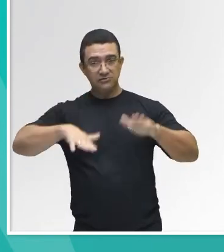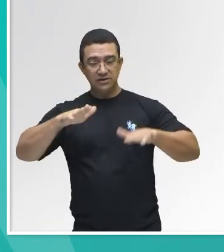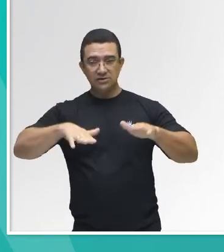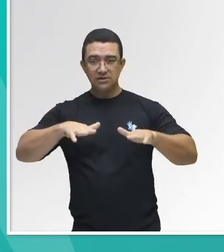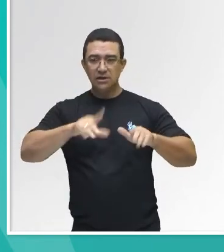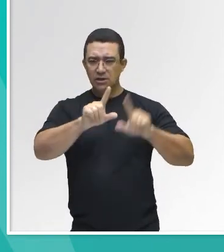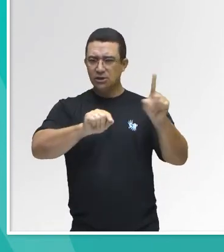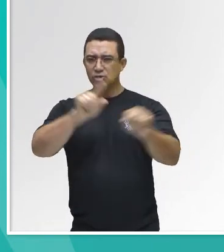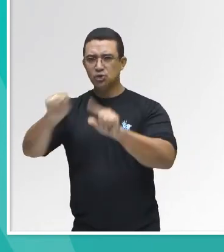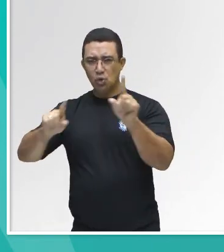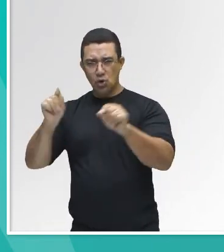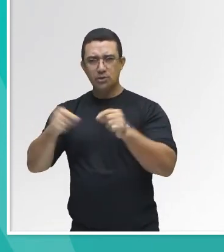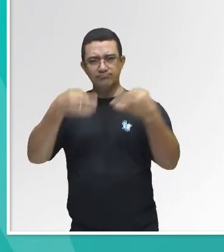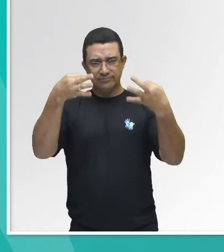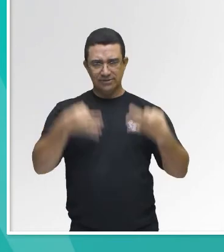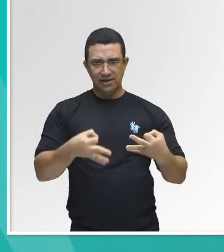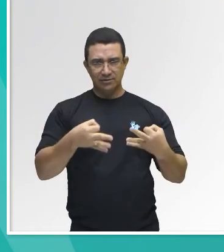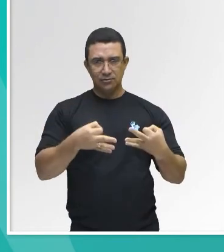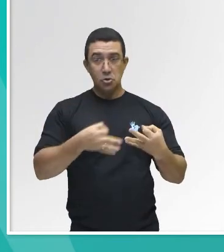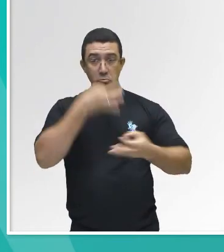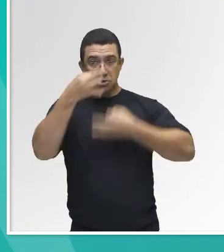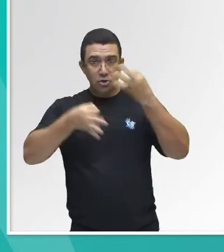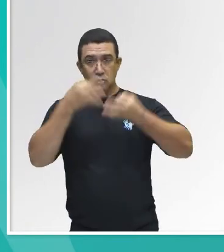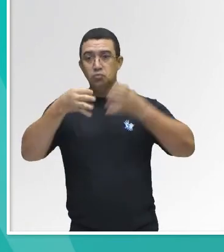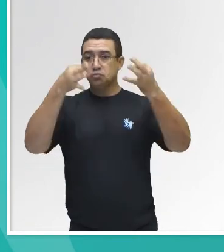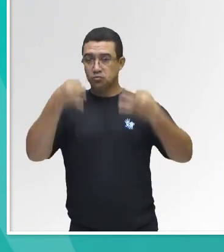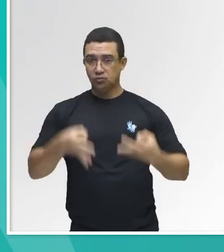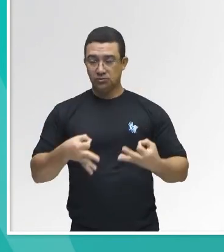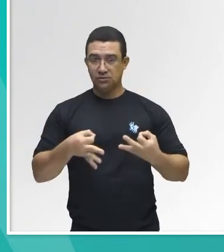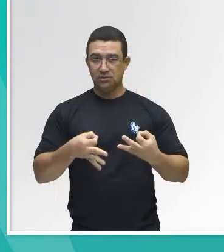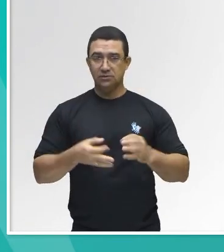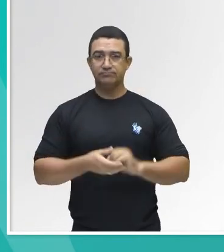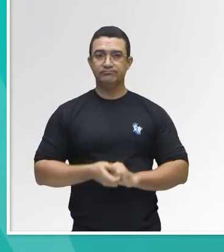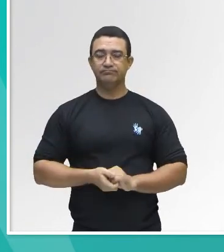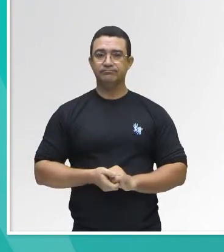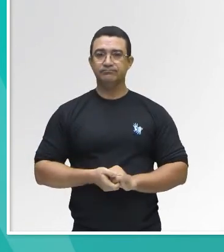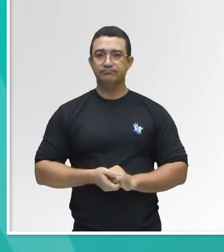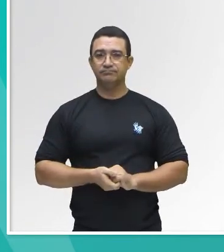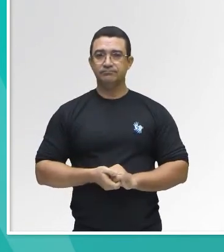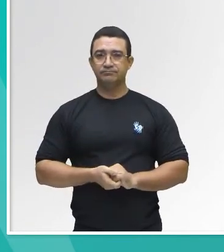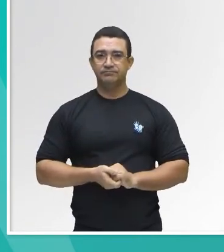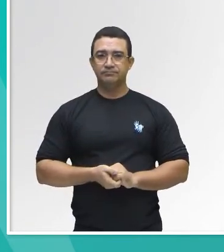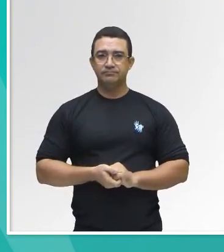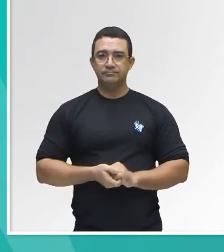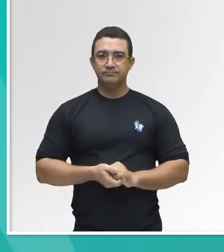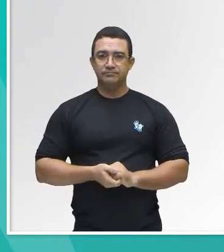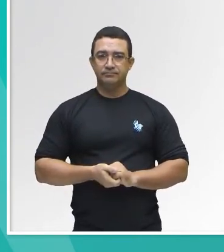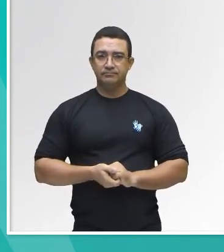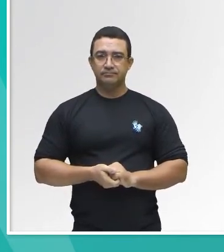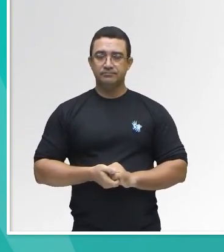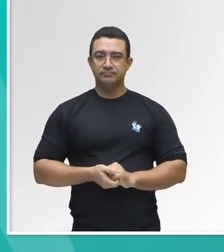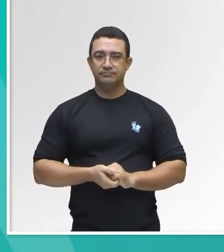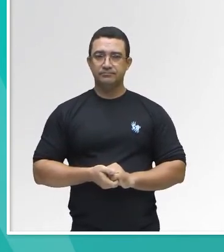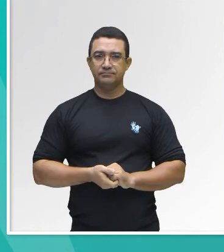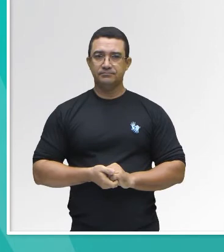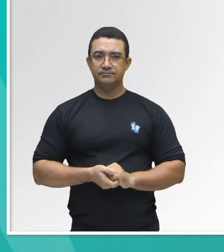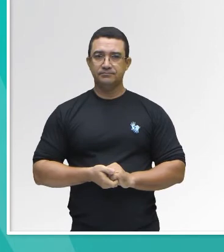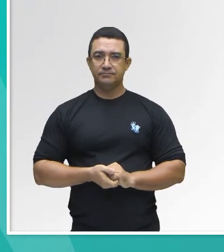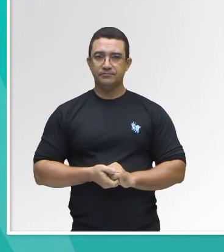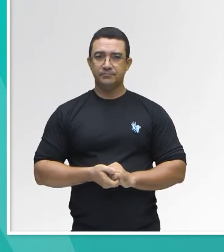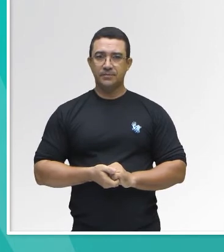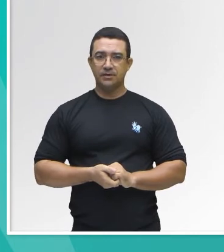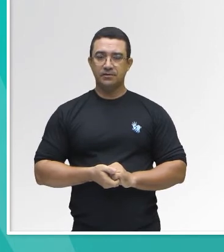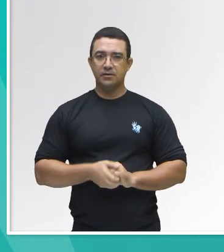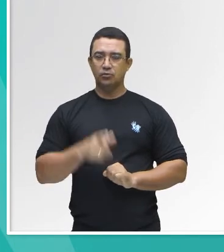opinião acertada, né? Então, aqui a pessoa, nesse tipo de argumento emotivo afetivo, tem